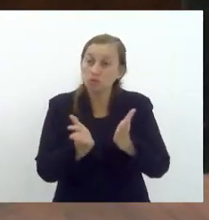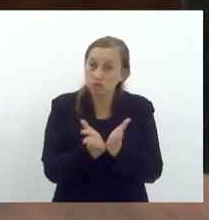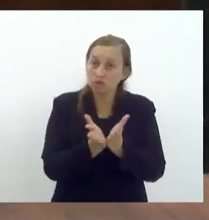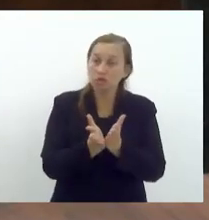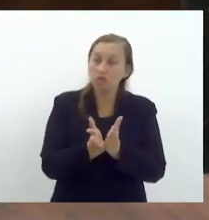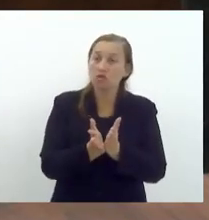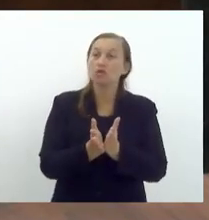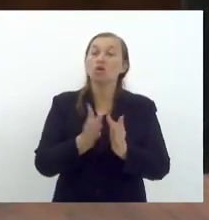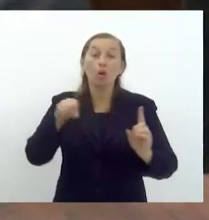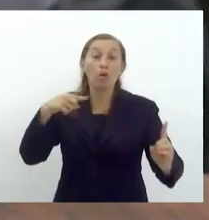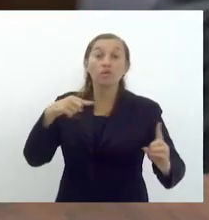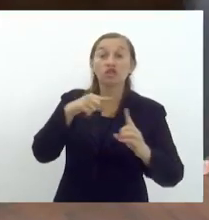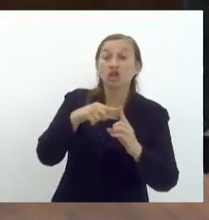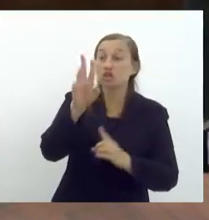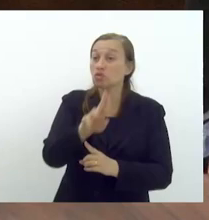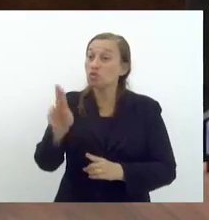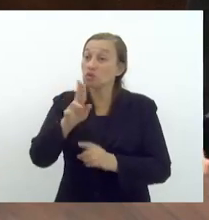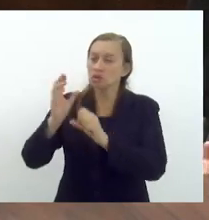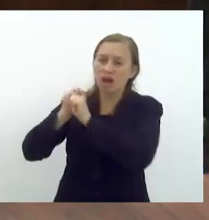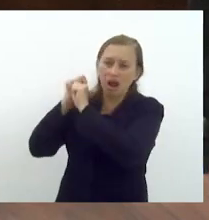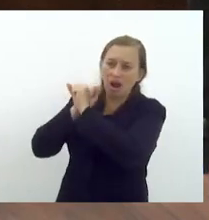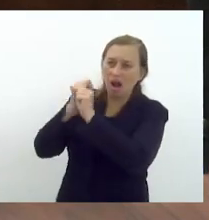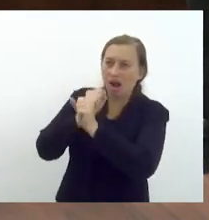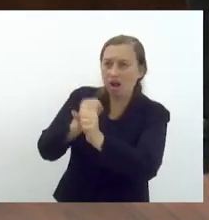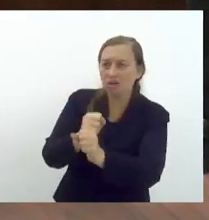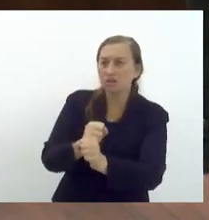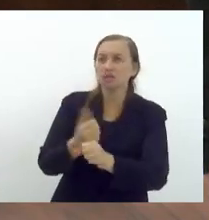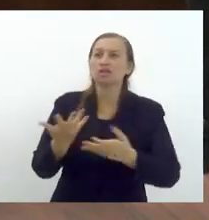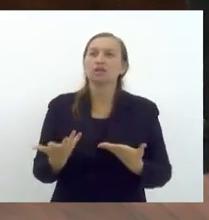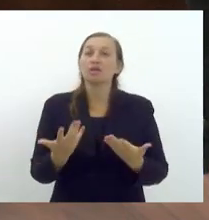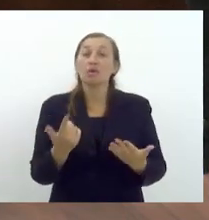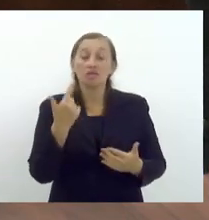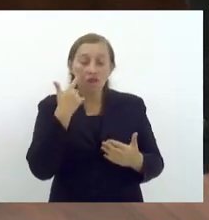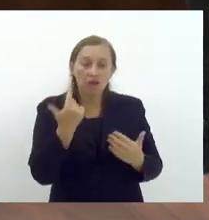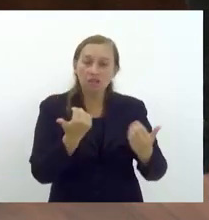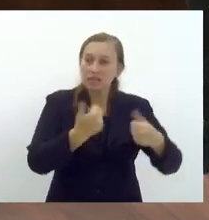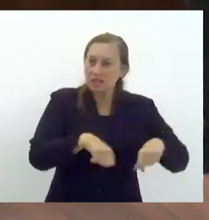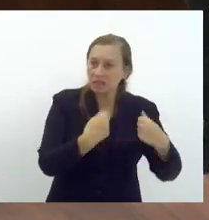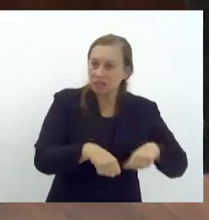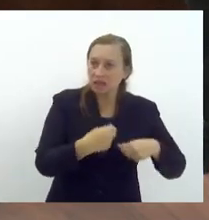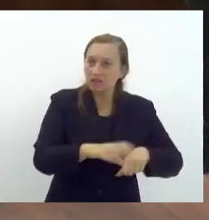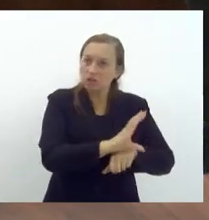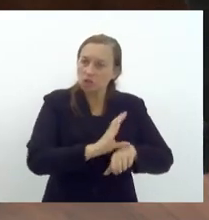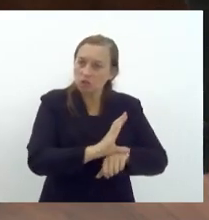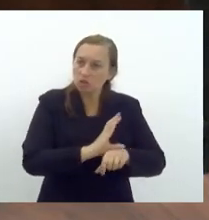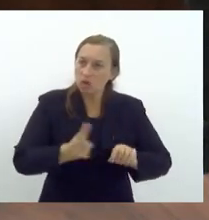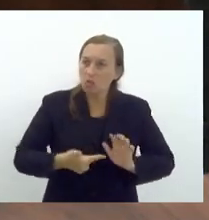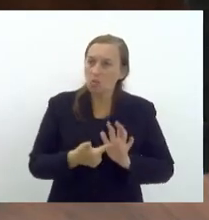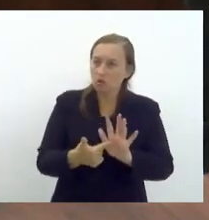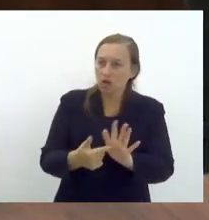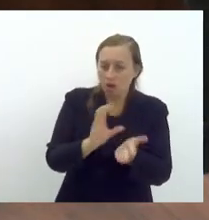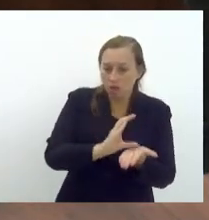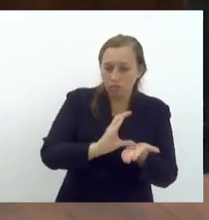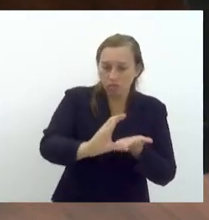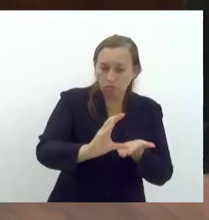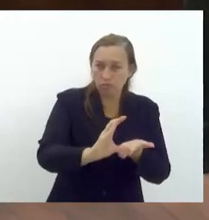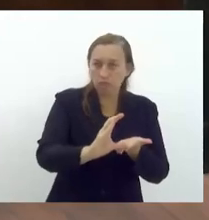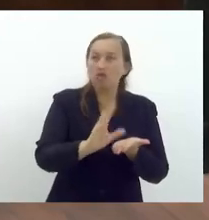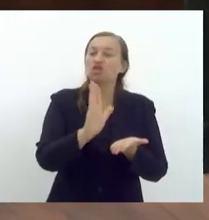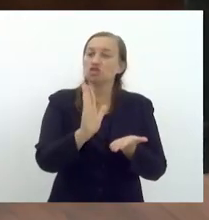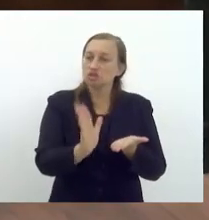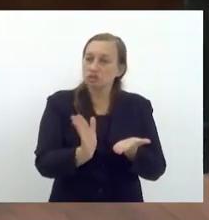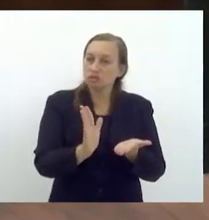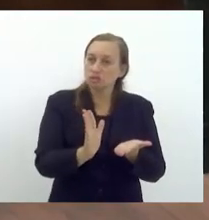leis ao longo do tempo que para suprir o a necessidade constitucional de apontar fonte de custeio foi